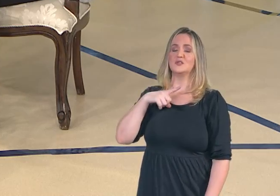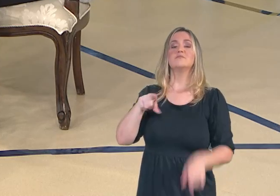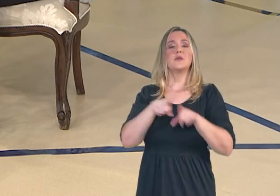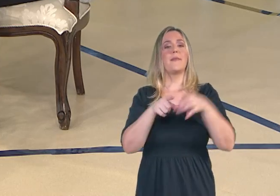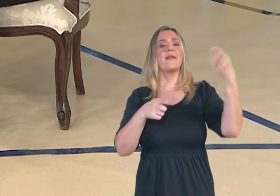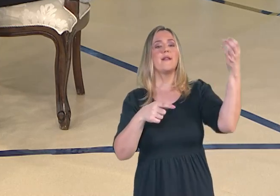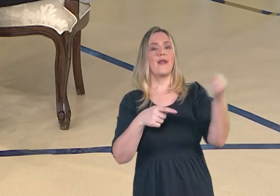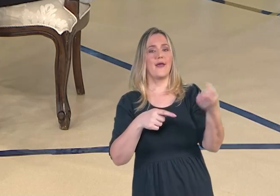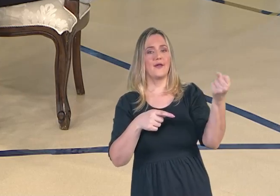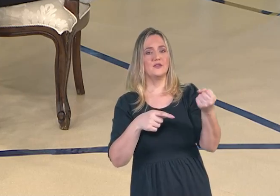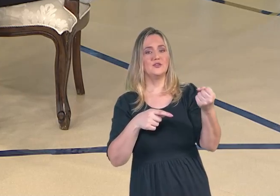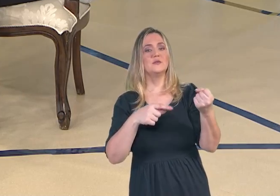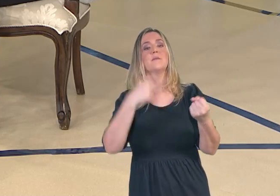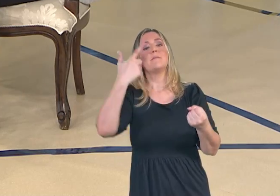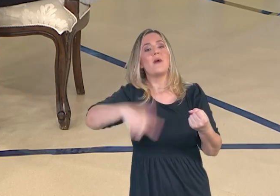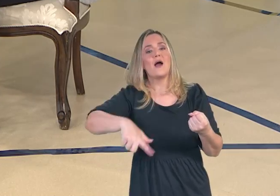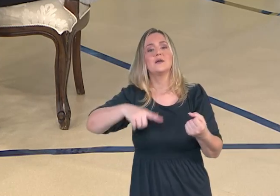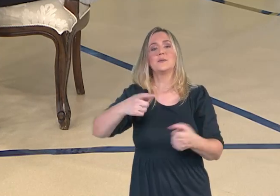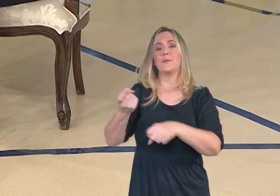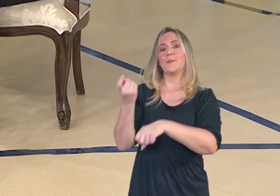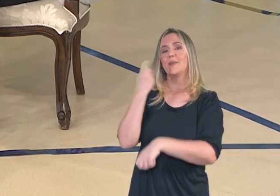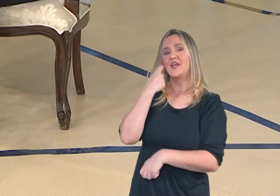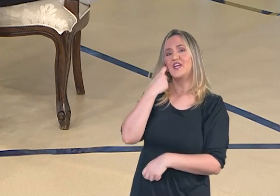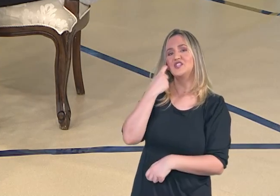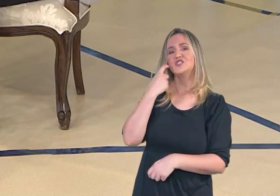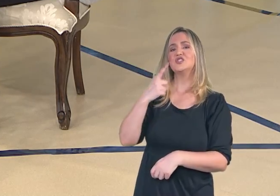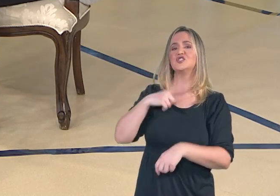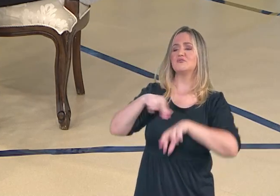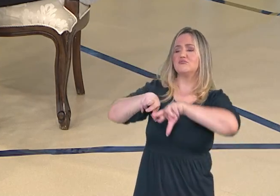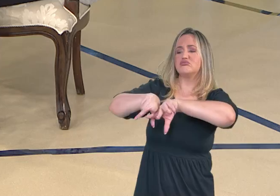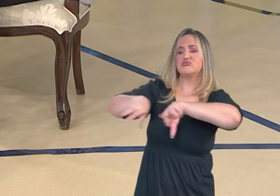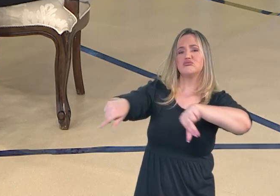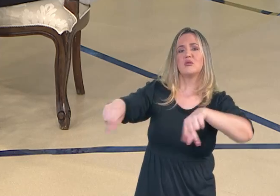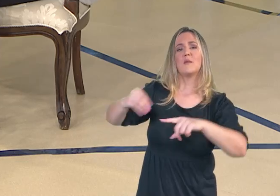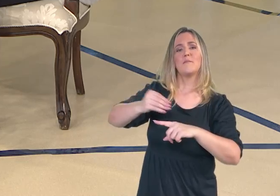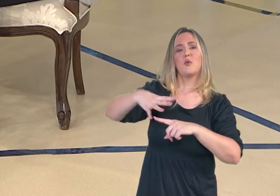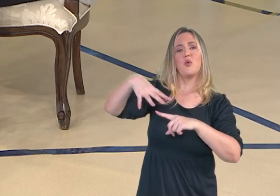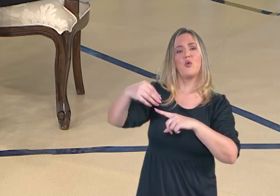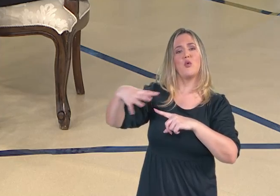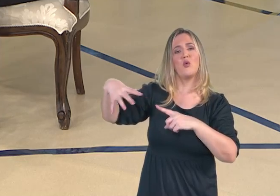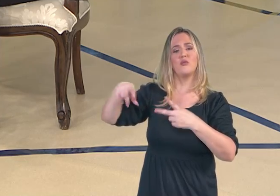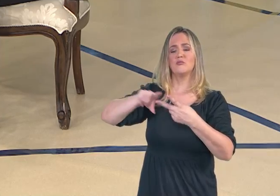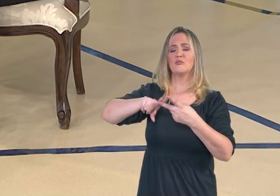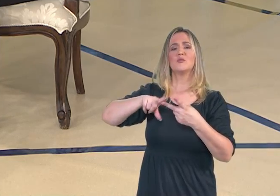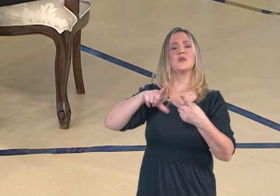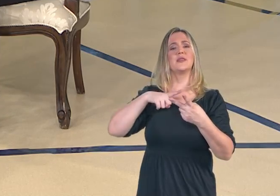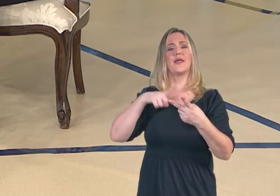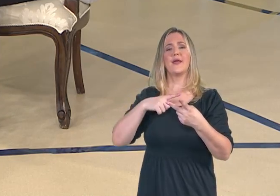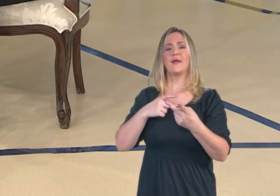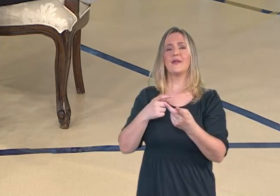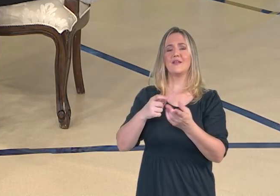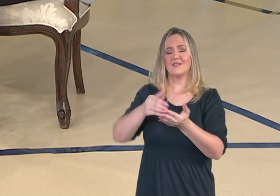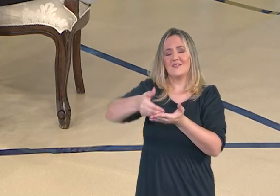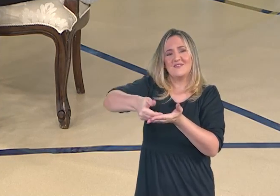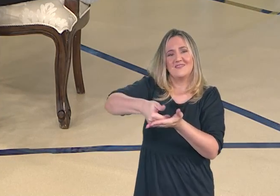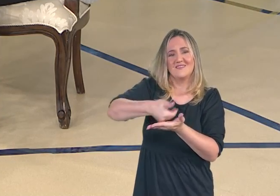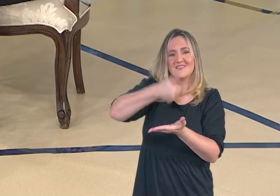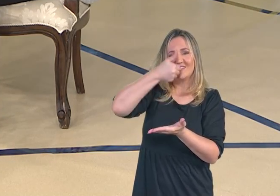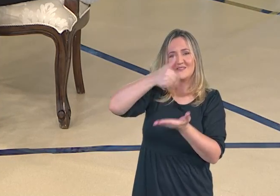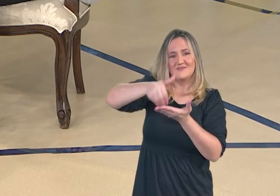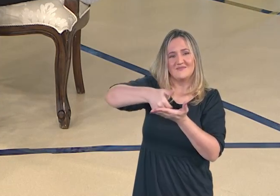são mencionados junto também com peixes, alguns frutos do mar, peixes de água doce, peixes do mar,